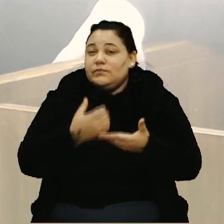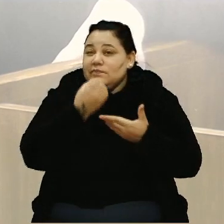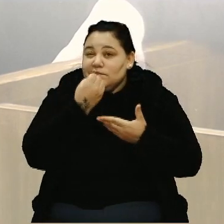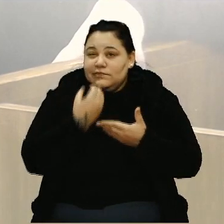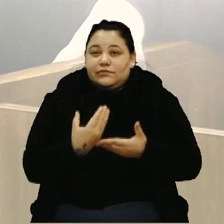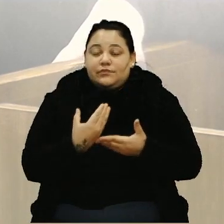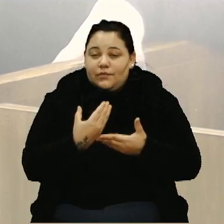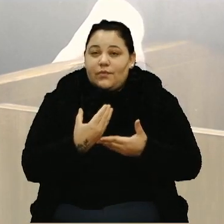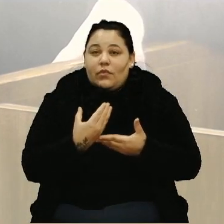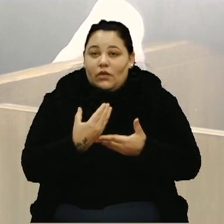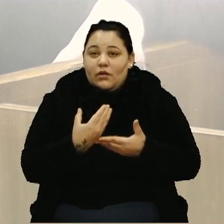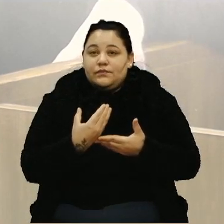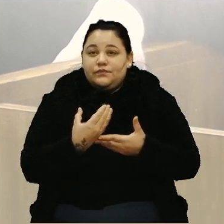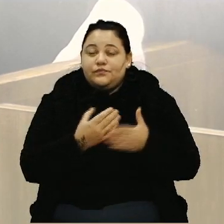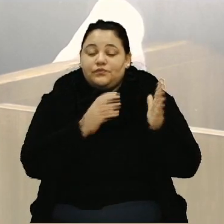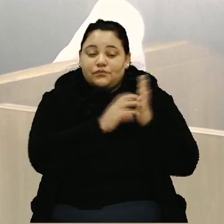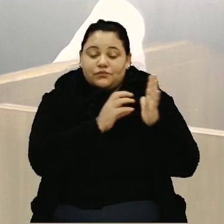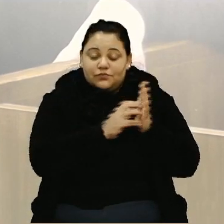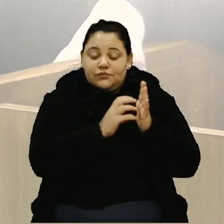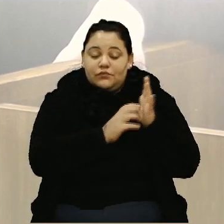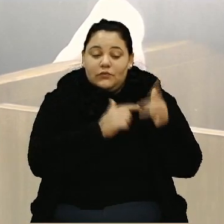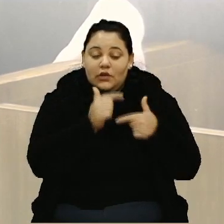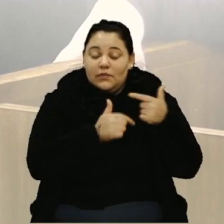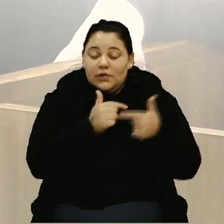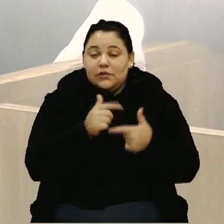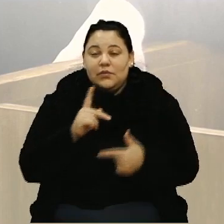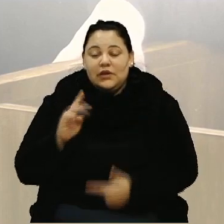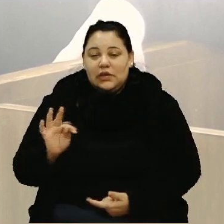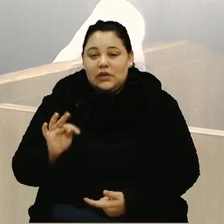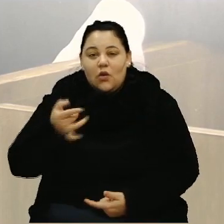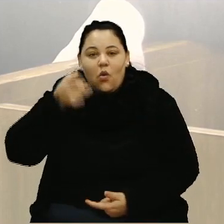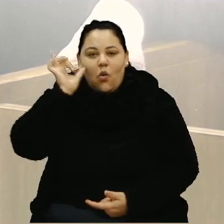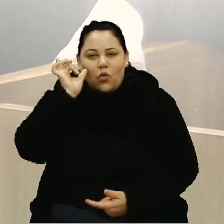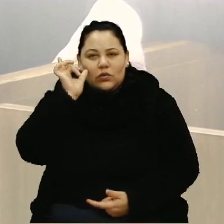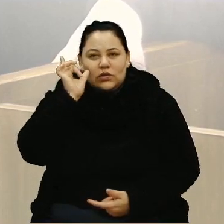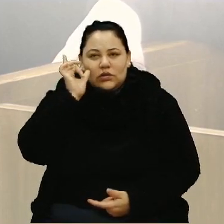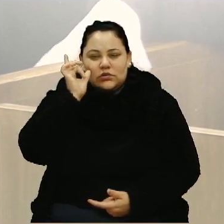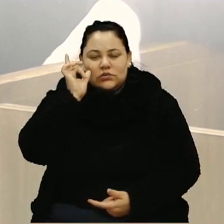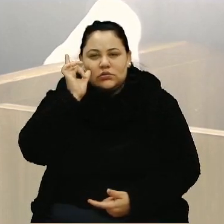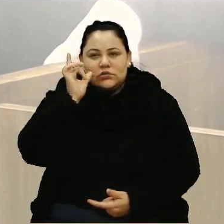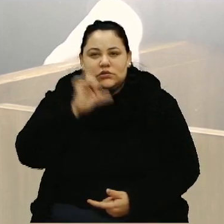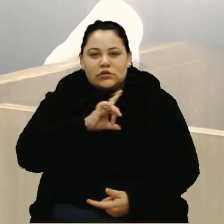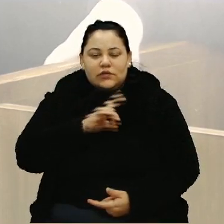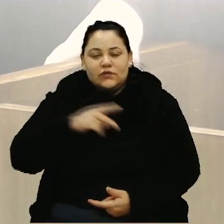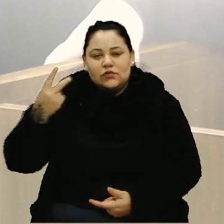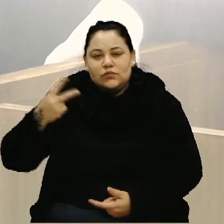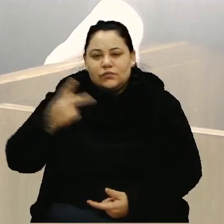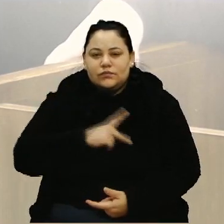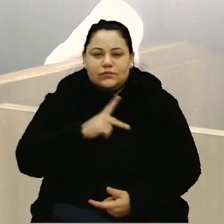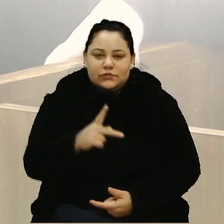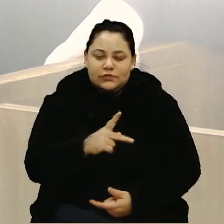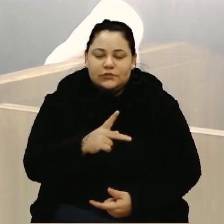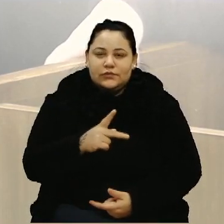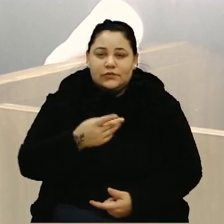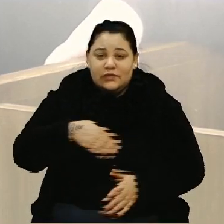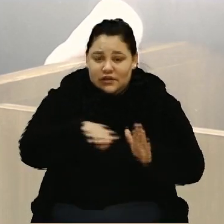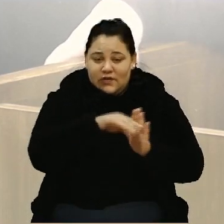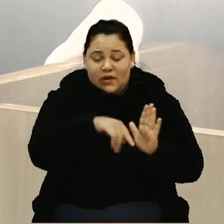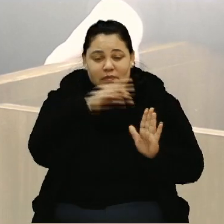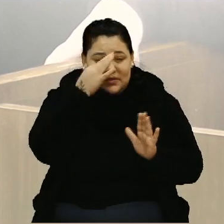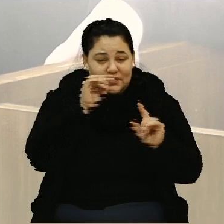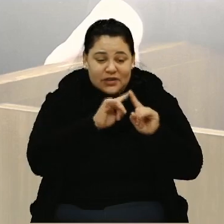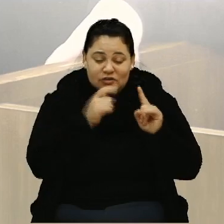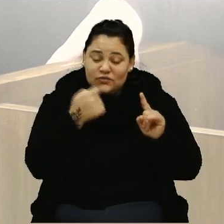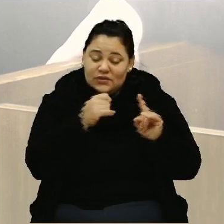aqui do Partido dos Trabalhadores, que ontem o ministro e vice-presidente esteve aqui presente, mas nós precisamos de anúncio rápido,